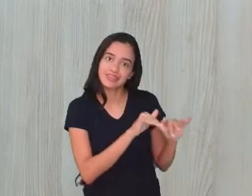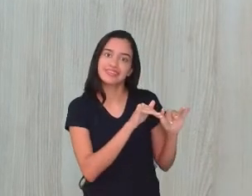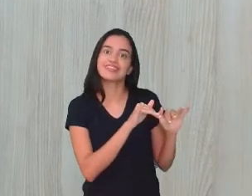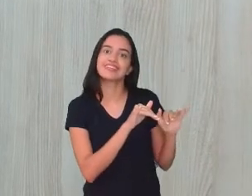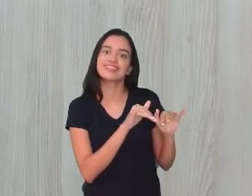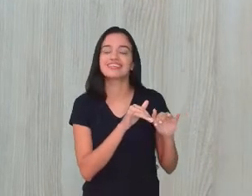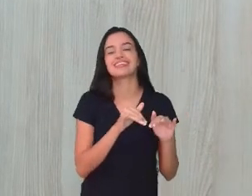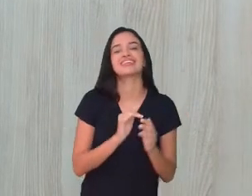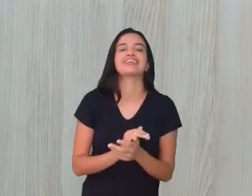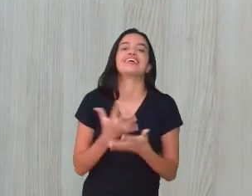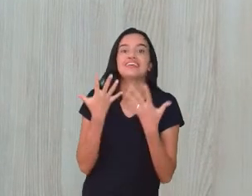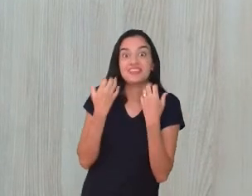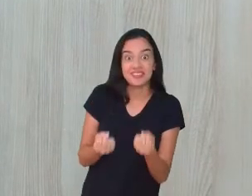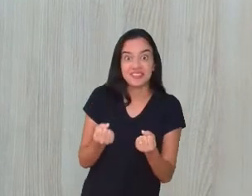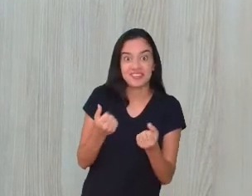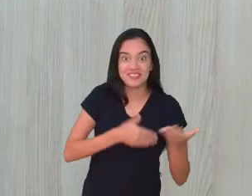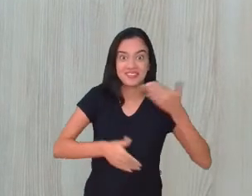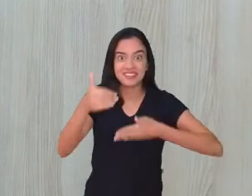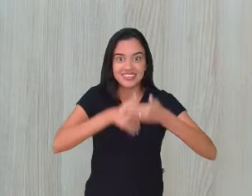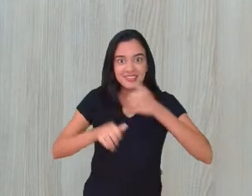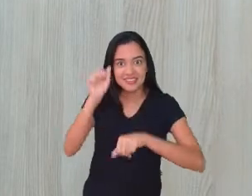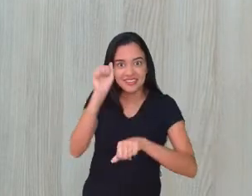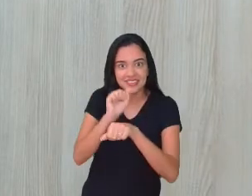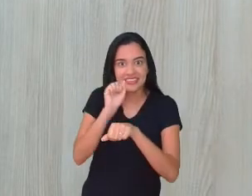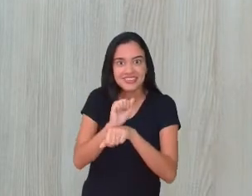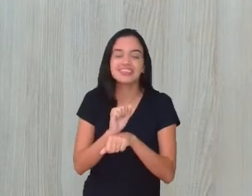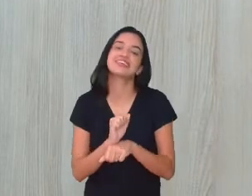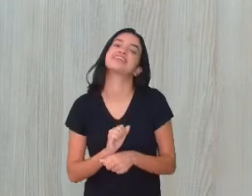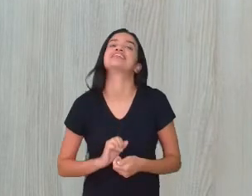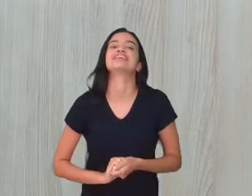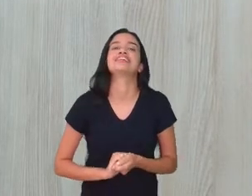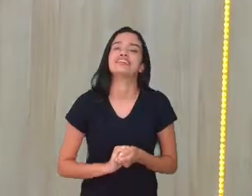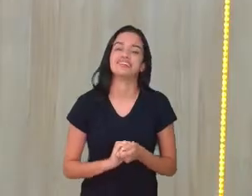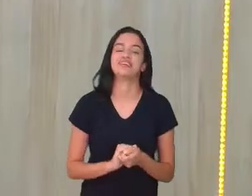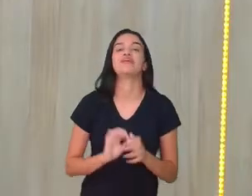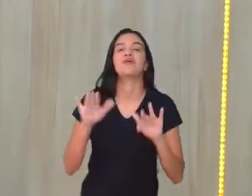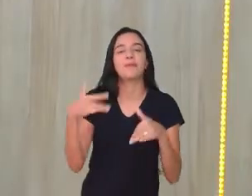no chat. Vamos participar, aguardo vocês. E aí, professor? Show de